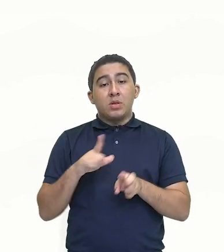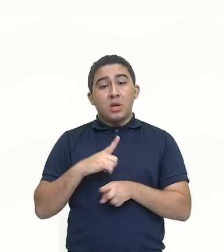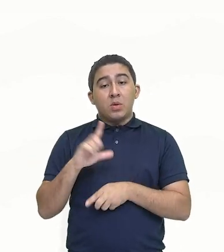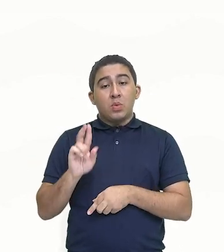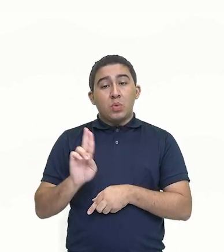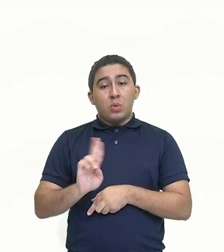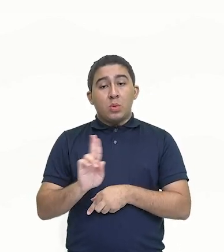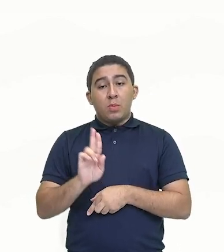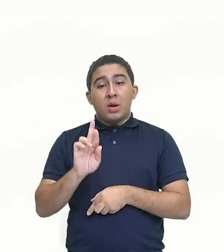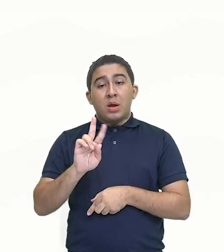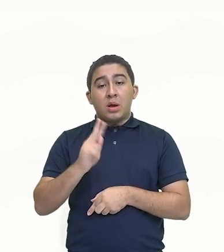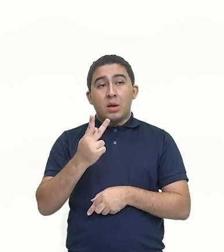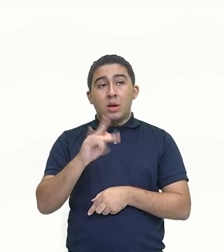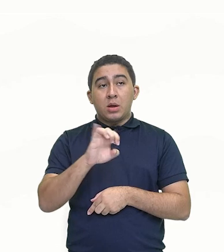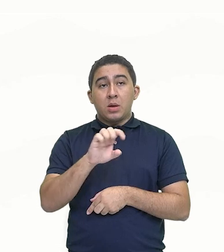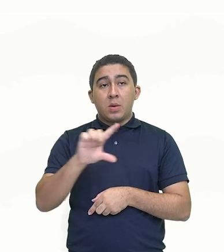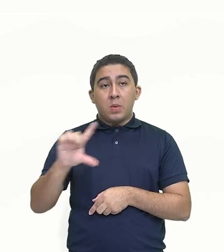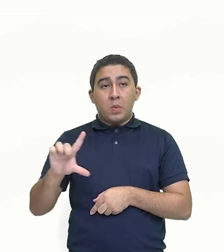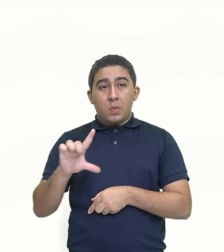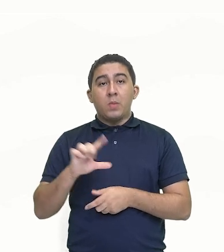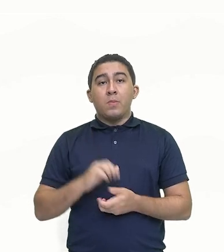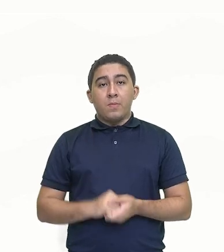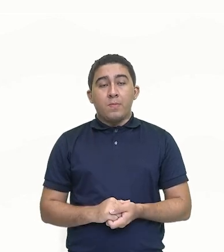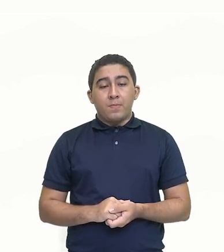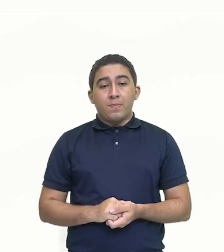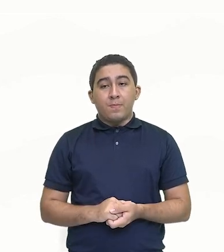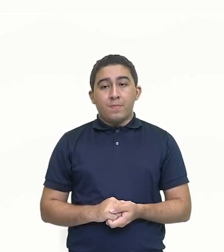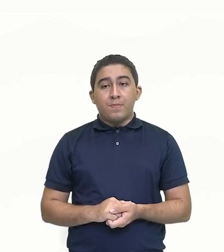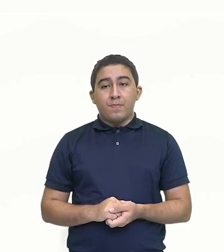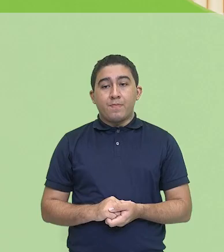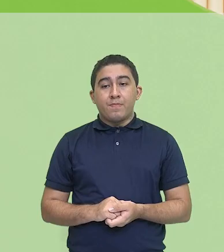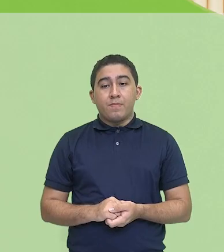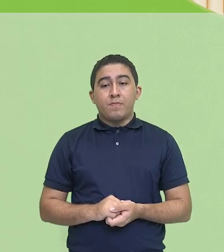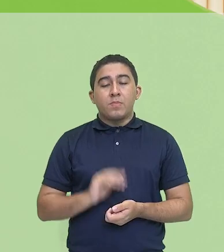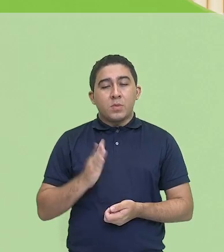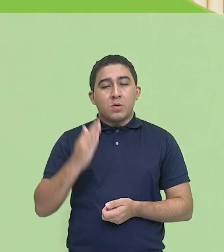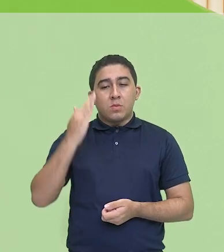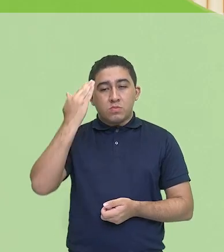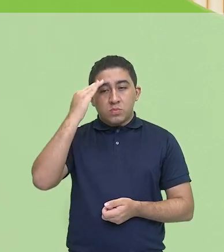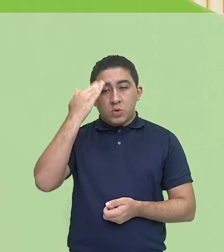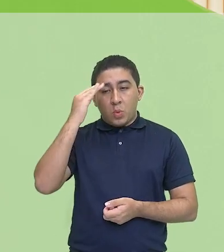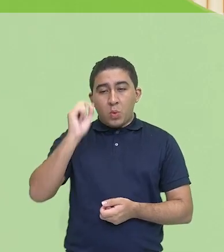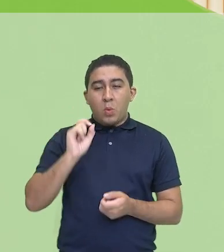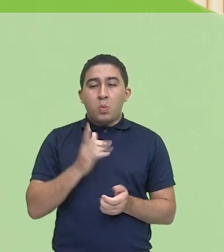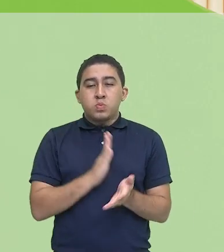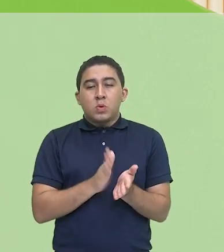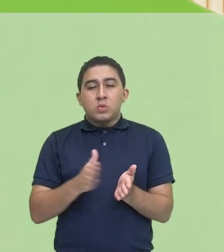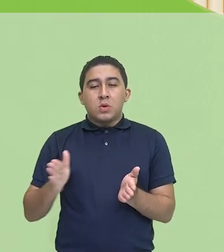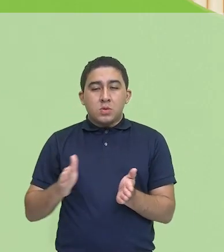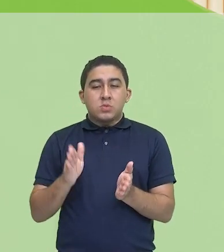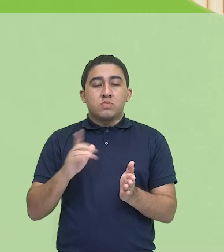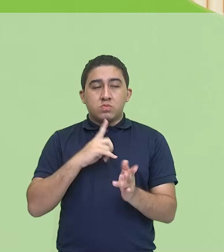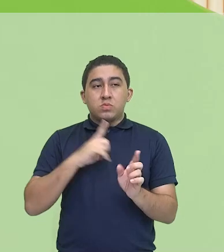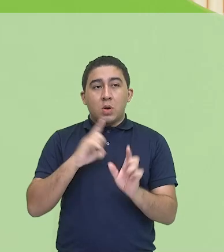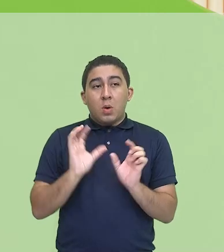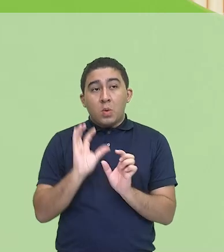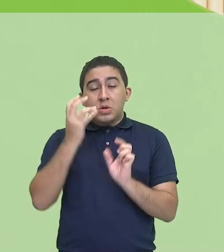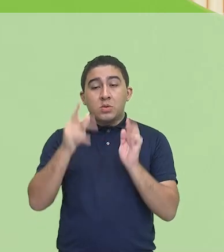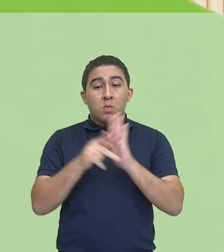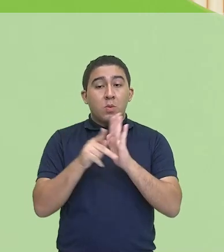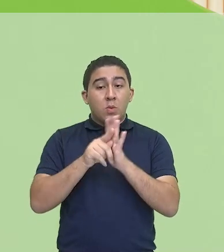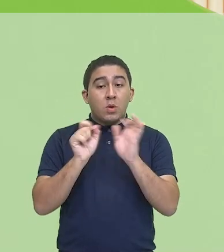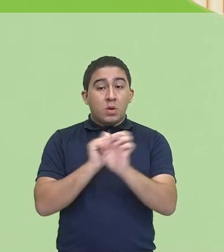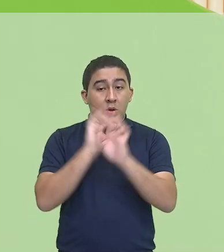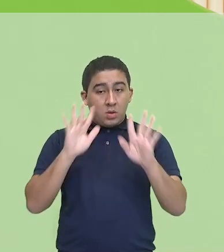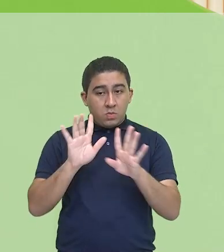Rio. Então, aqui a gente finaliza os processos metabólicos que ocorrem na fase clara